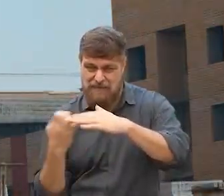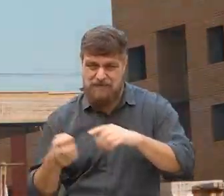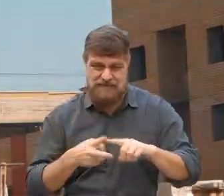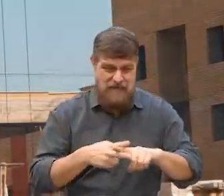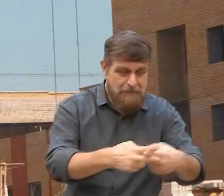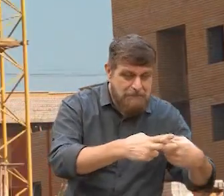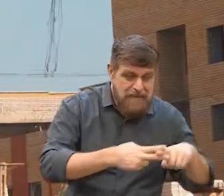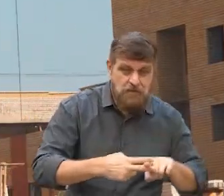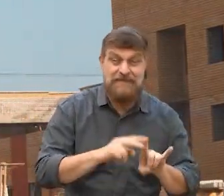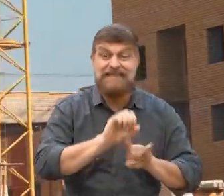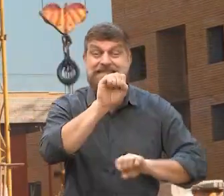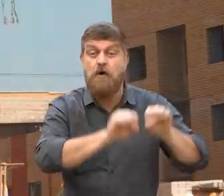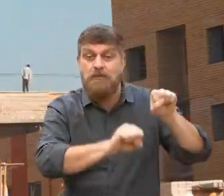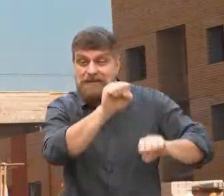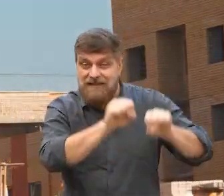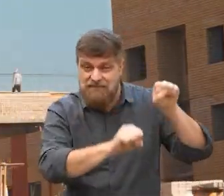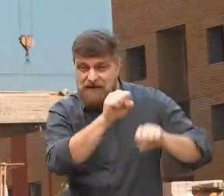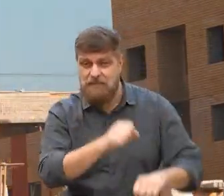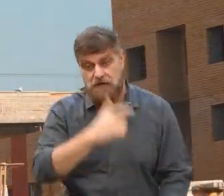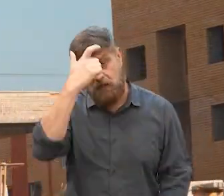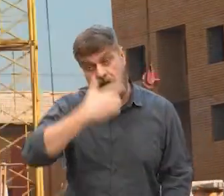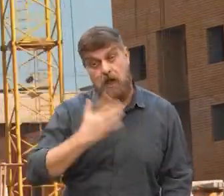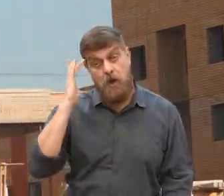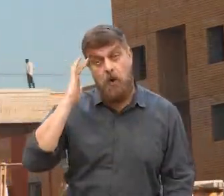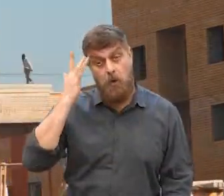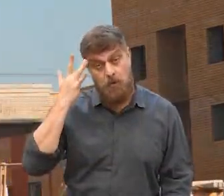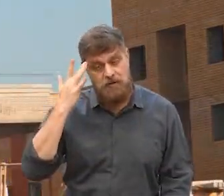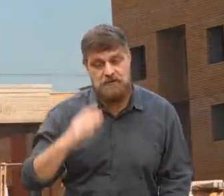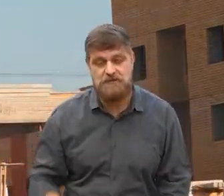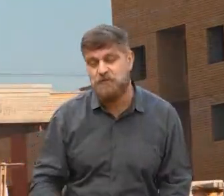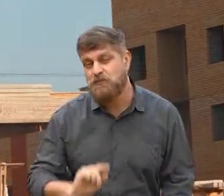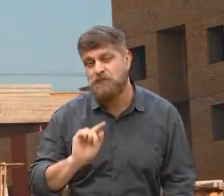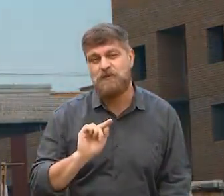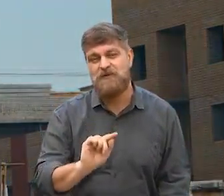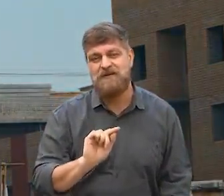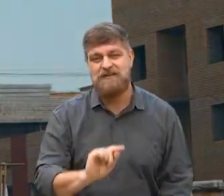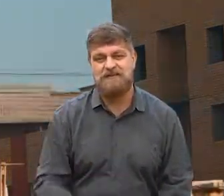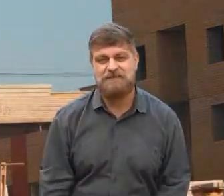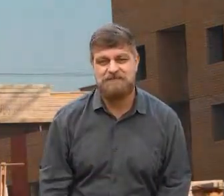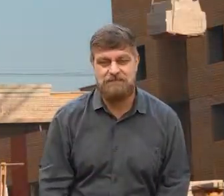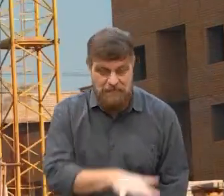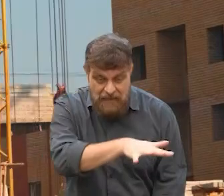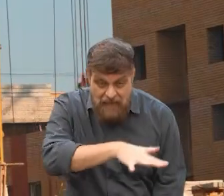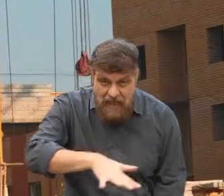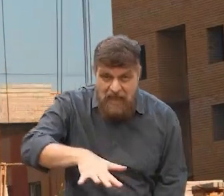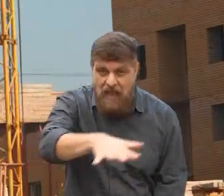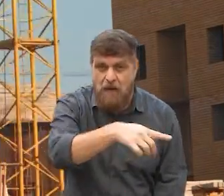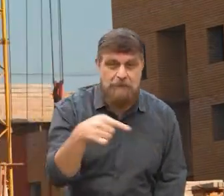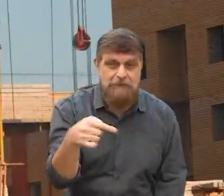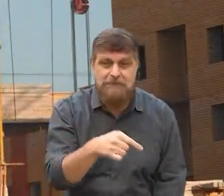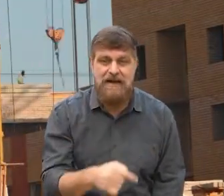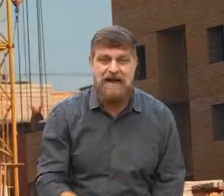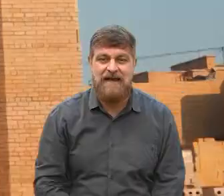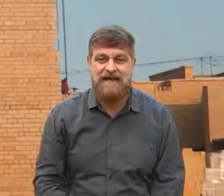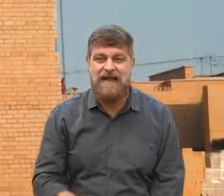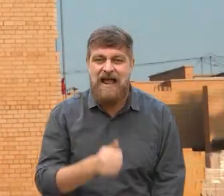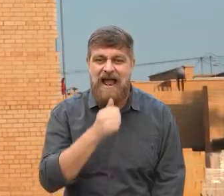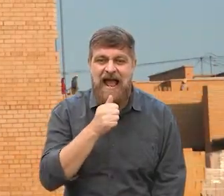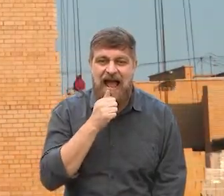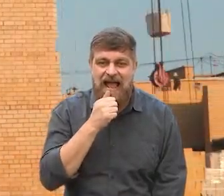que eu criava, eram inexequíveis. Tanto que em 93 eu comecei a fazer obras também. Ela que